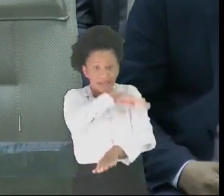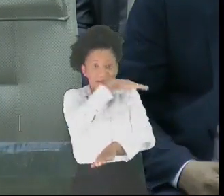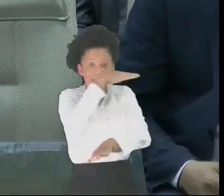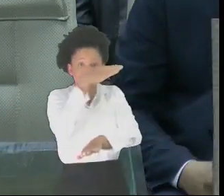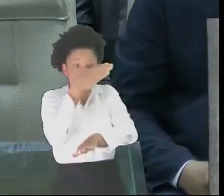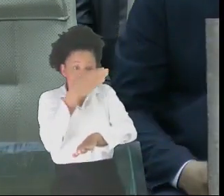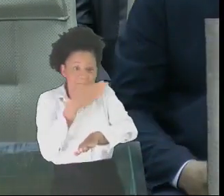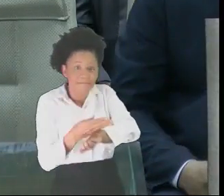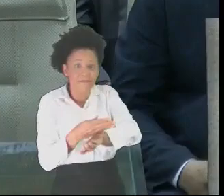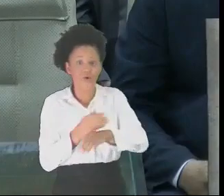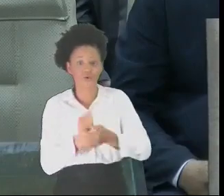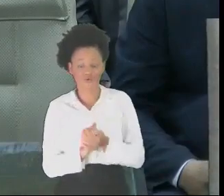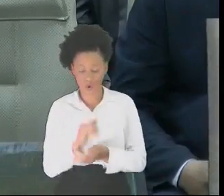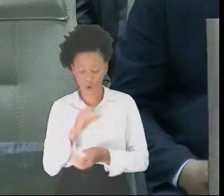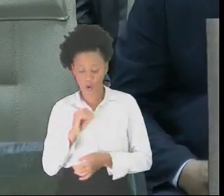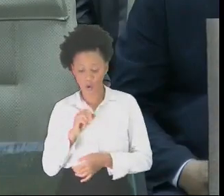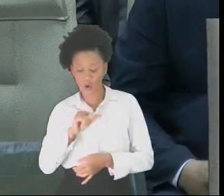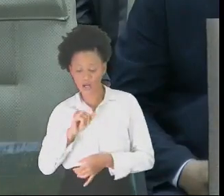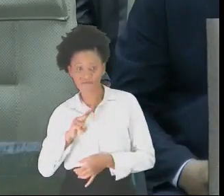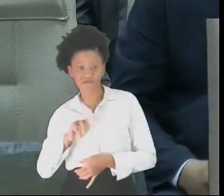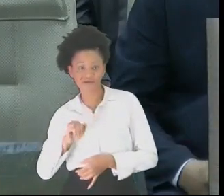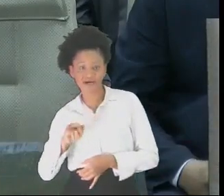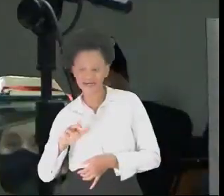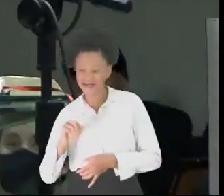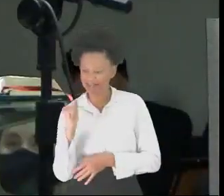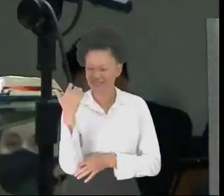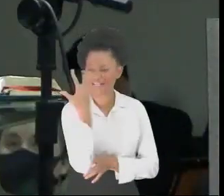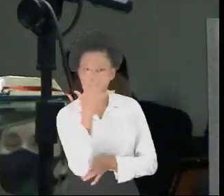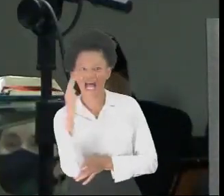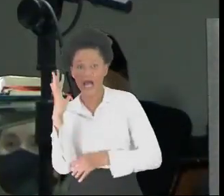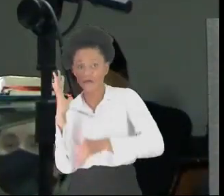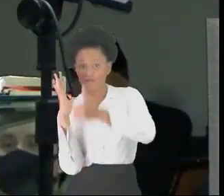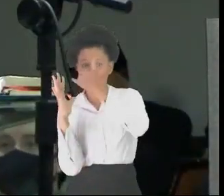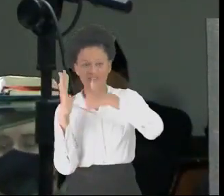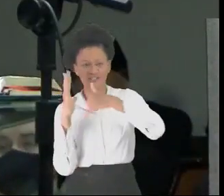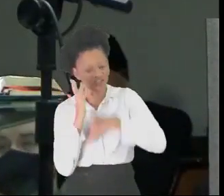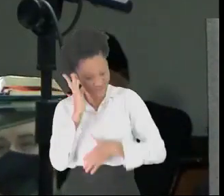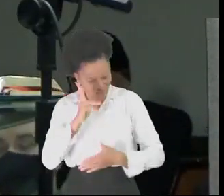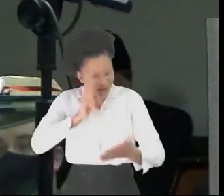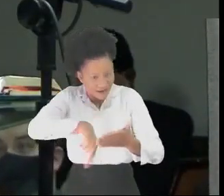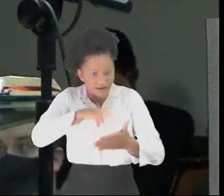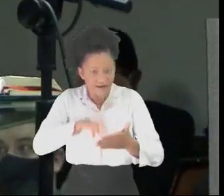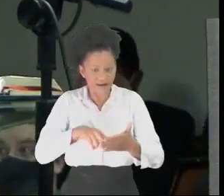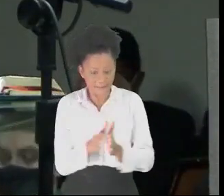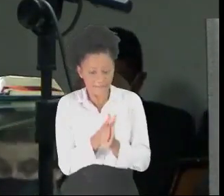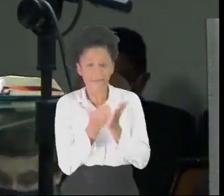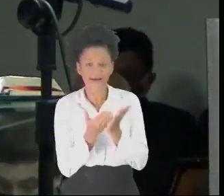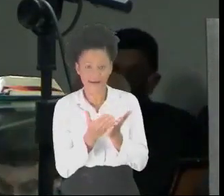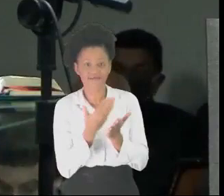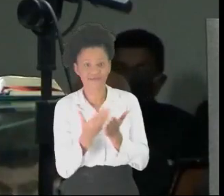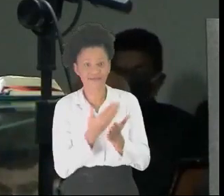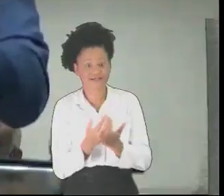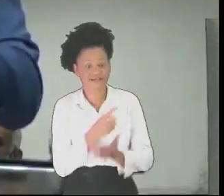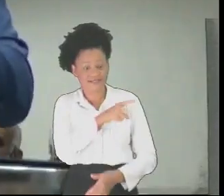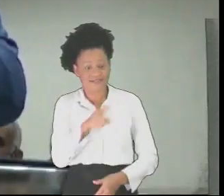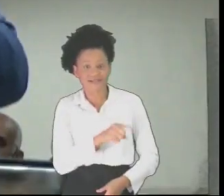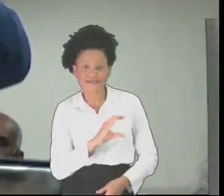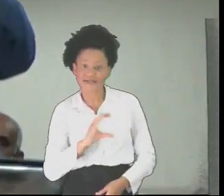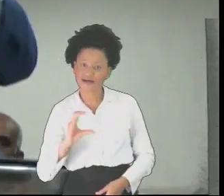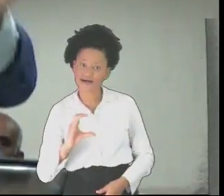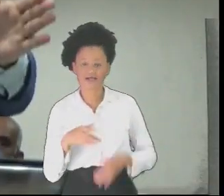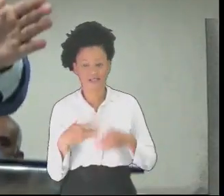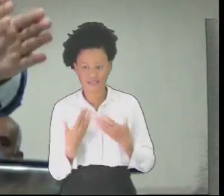das Oliveiras. Glória. Já leram isso na Bíblia, em Zacarias? Seus pés vão pousar, que o Monte das Oliveiras